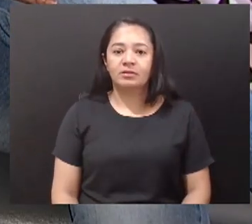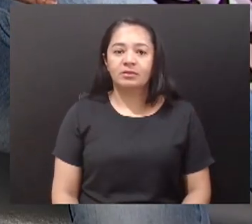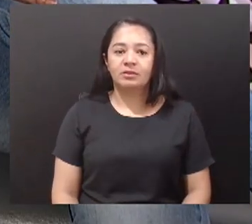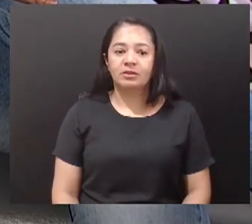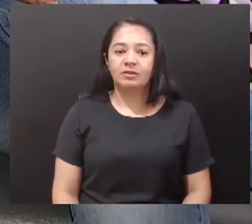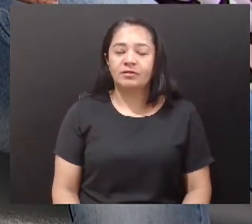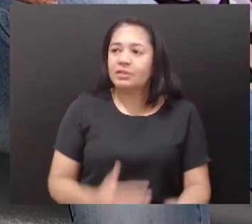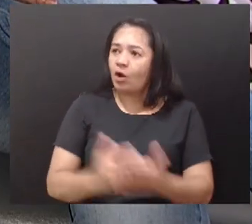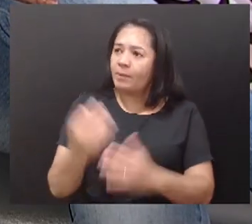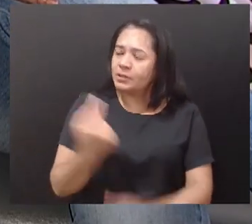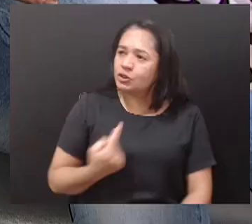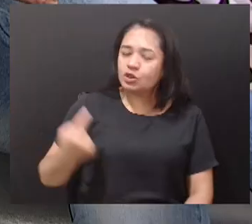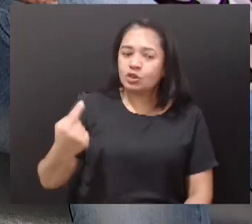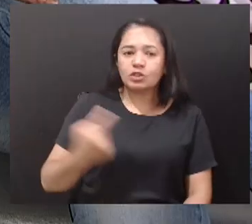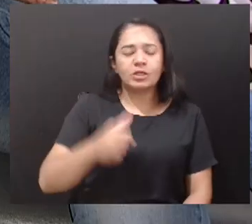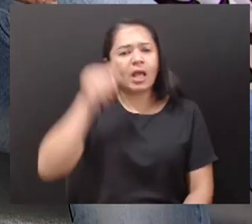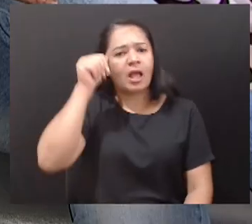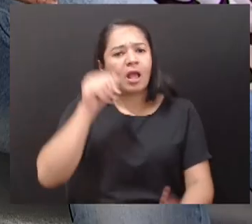minha esposa,